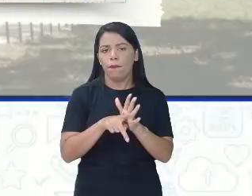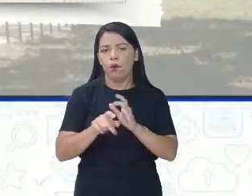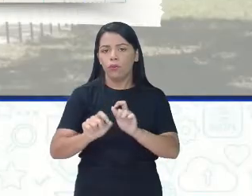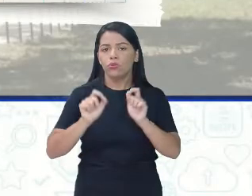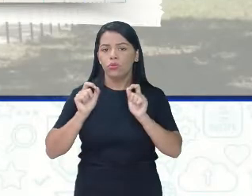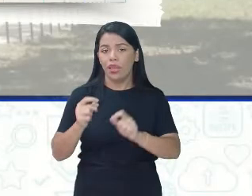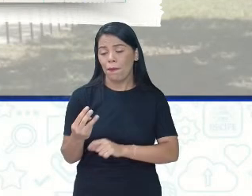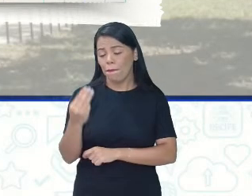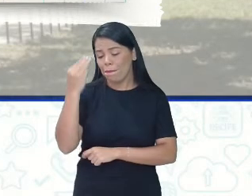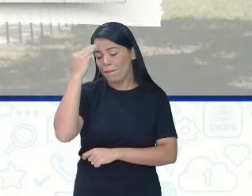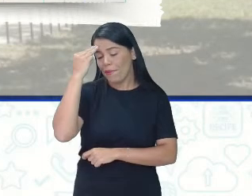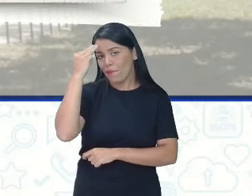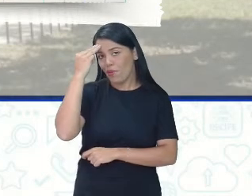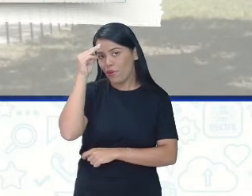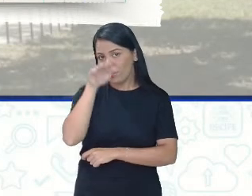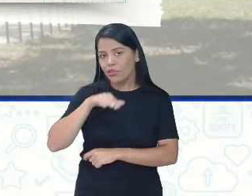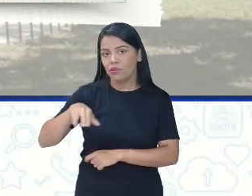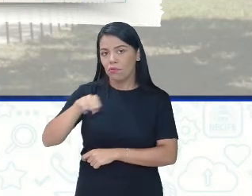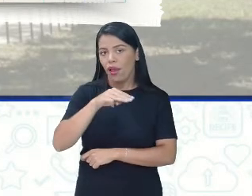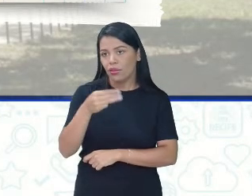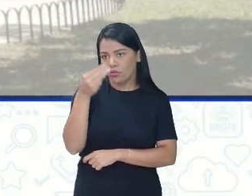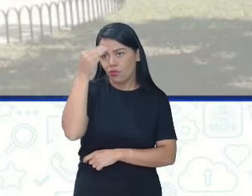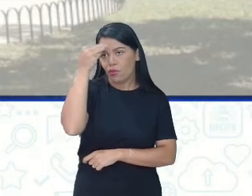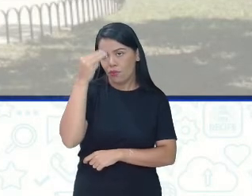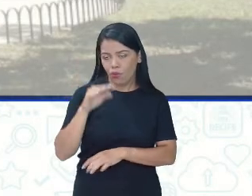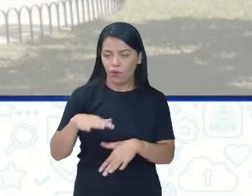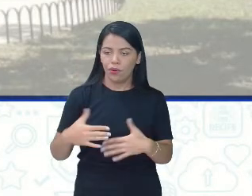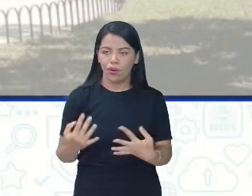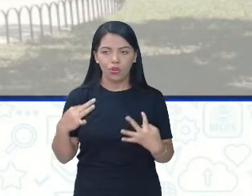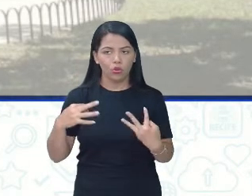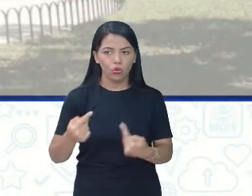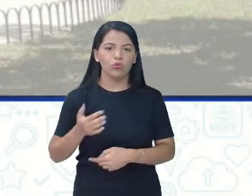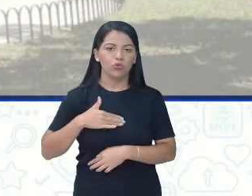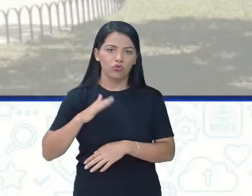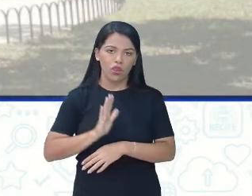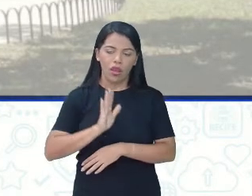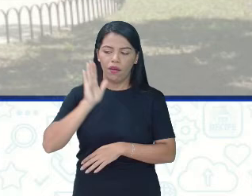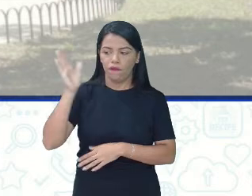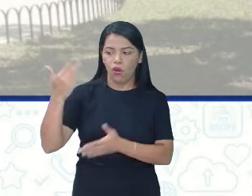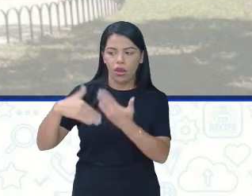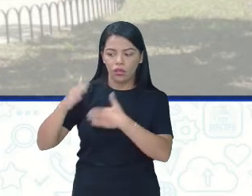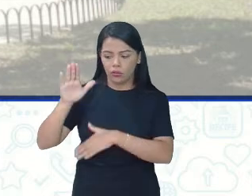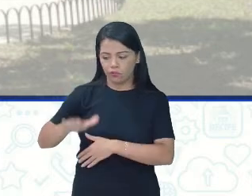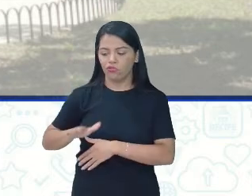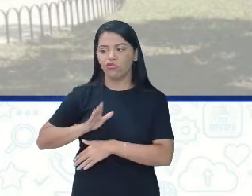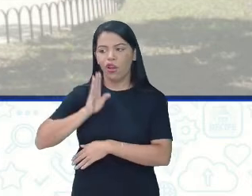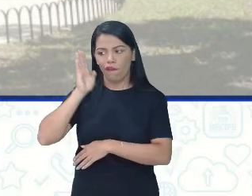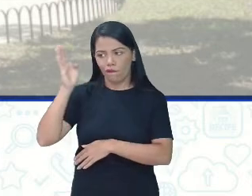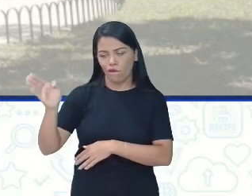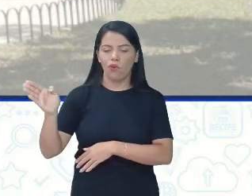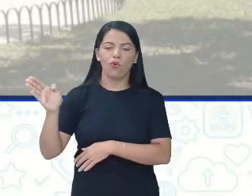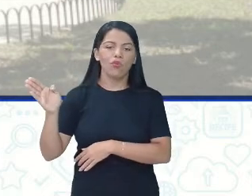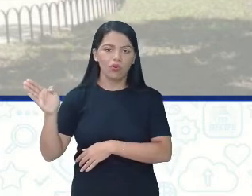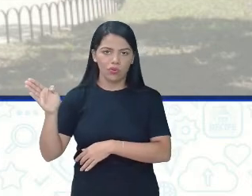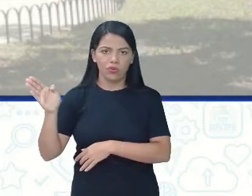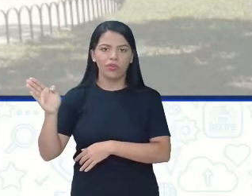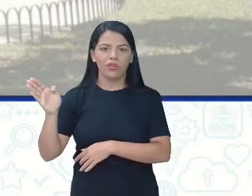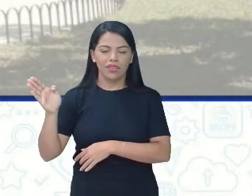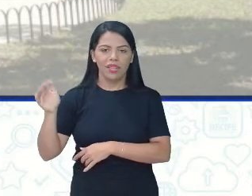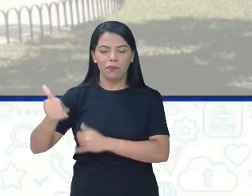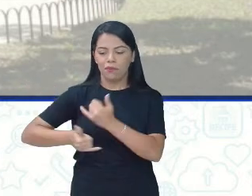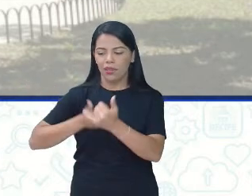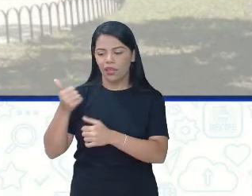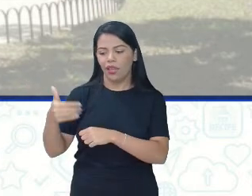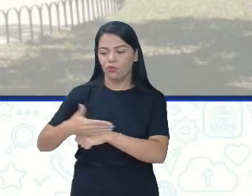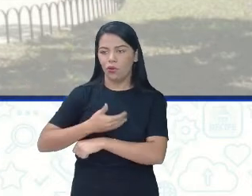lembrança bacana, né, sobre uma praça ou um parque, né? Então, esses espaços públicos, né,